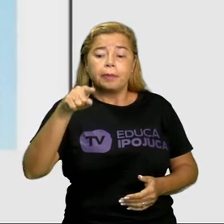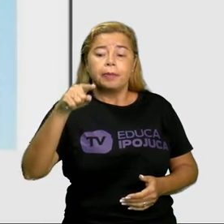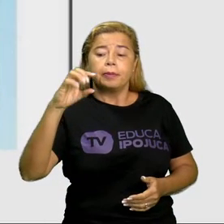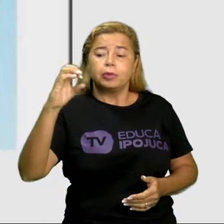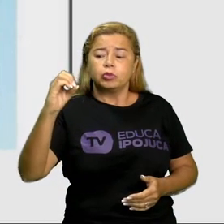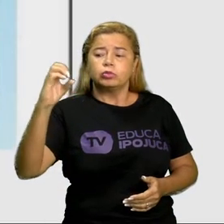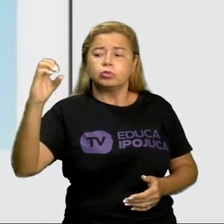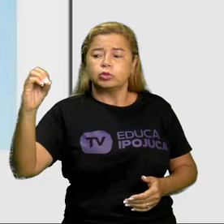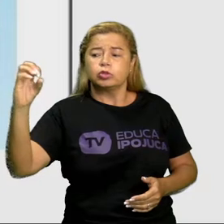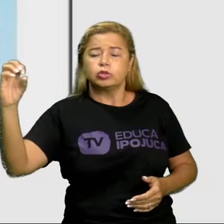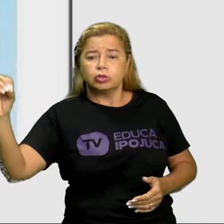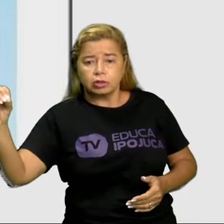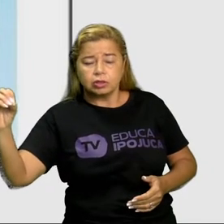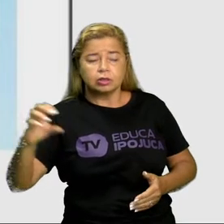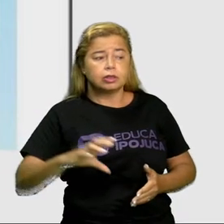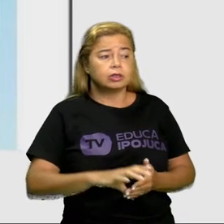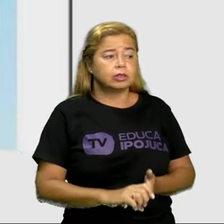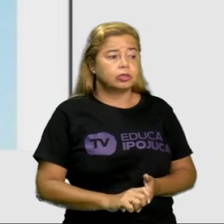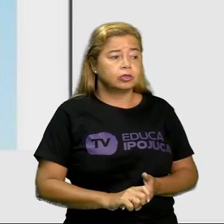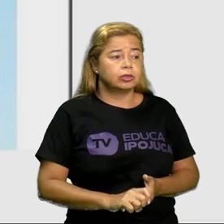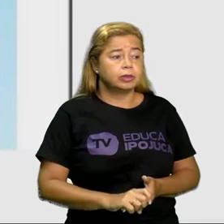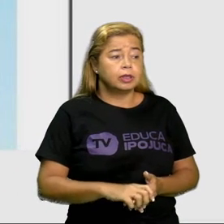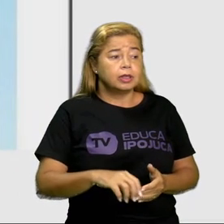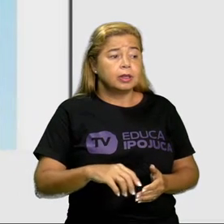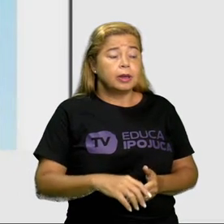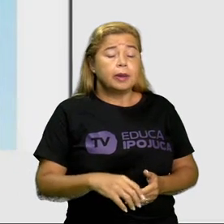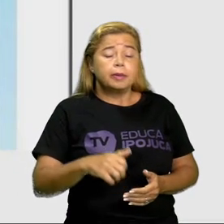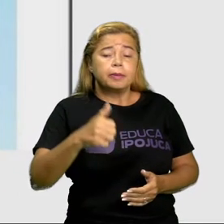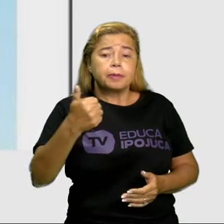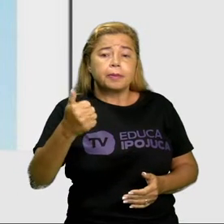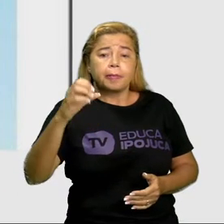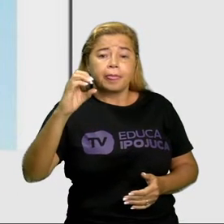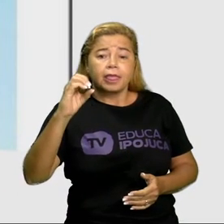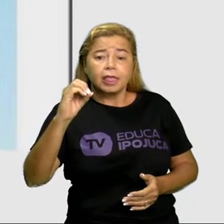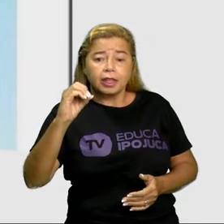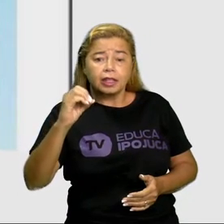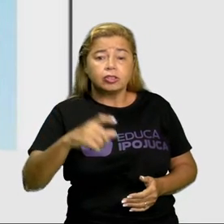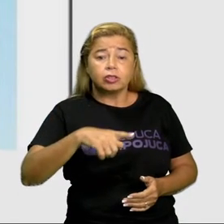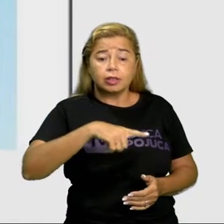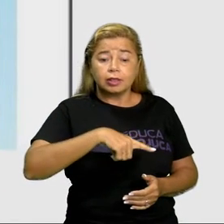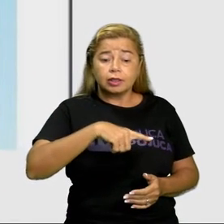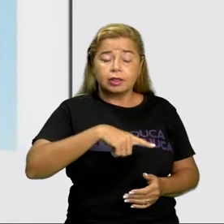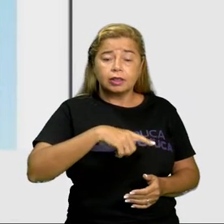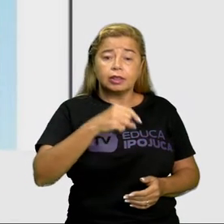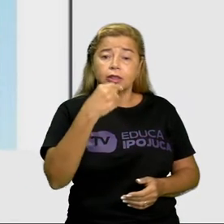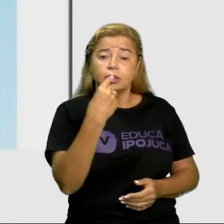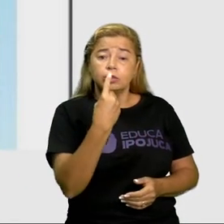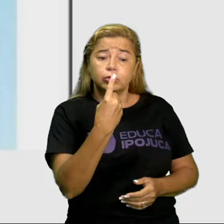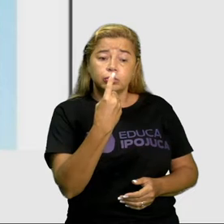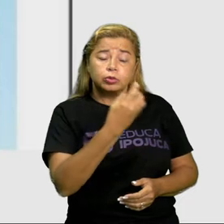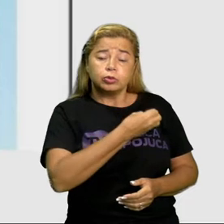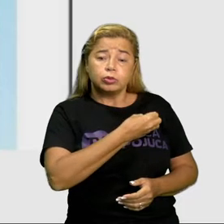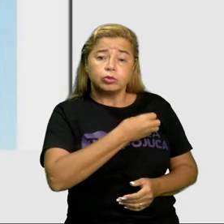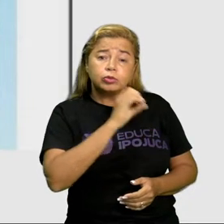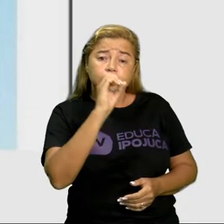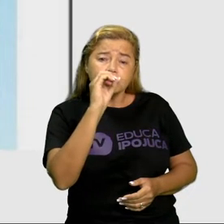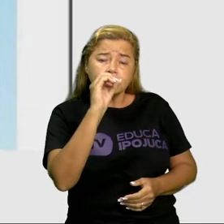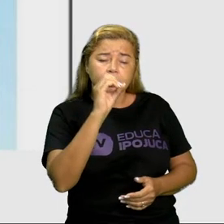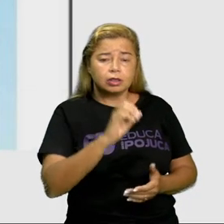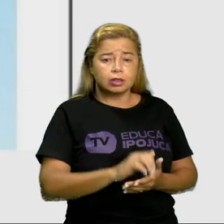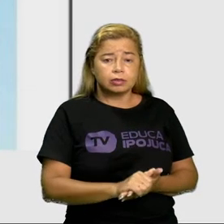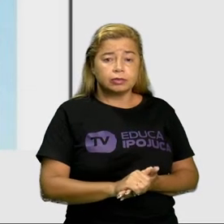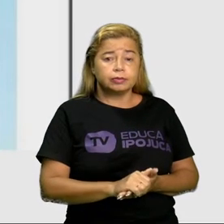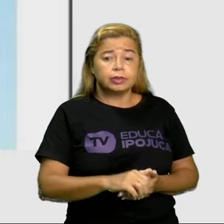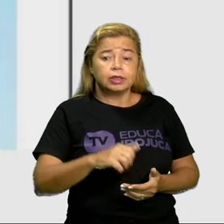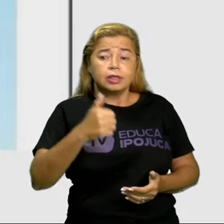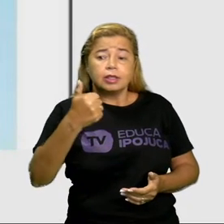anos mas não vê lá embaixo Aqui na classe do 10 10 ele já tem 10 o sem pelo